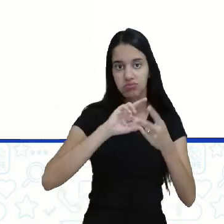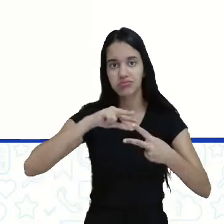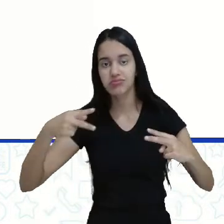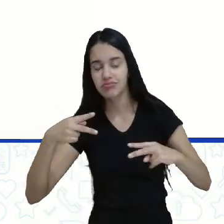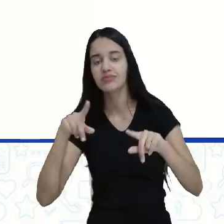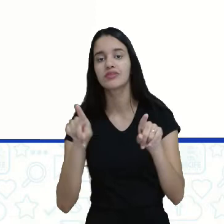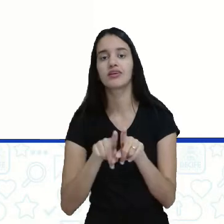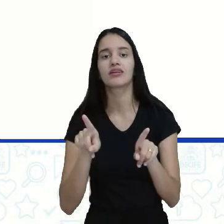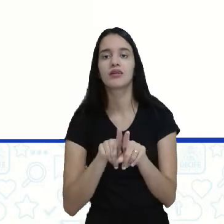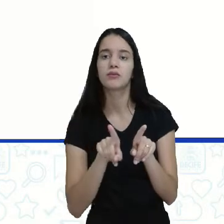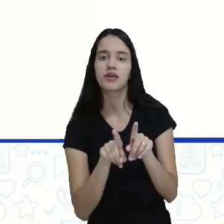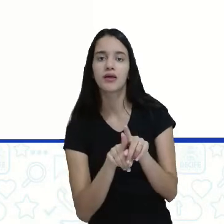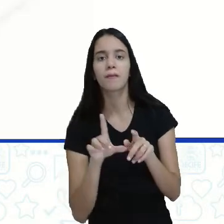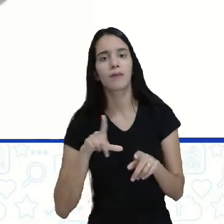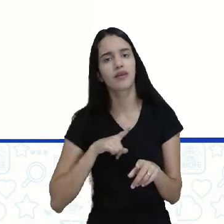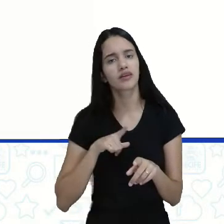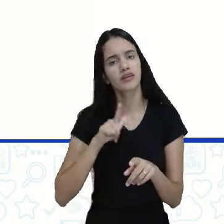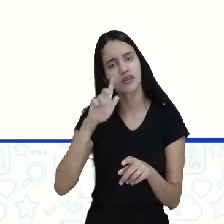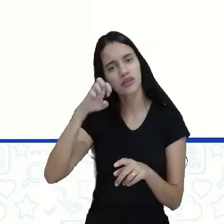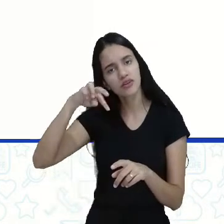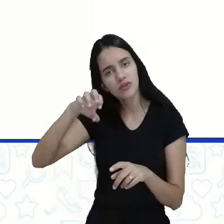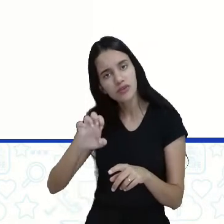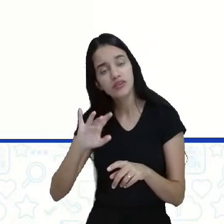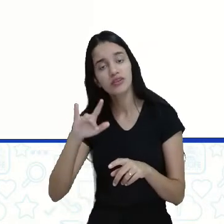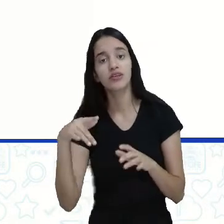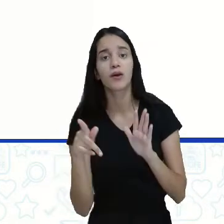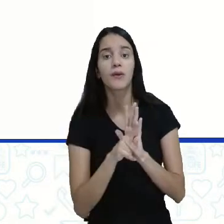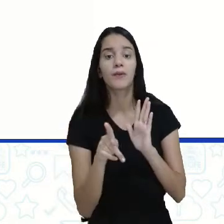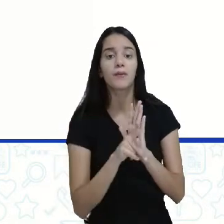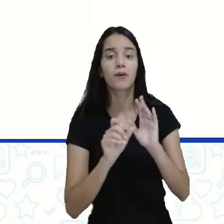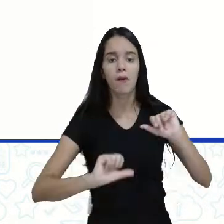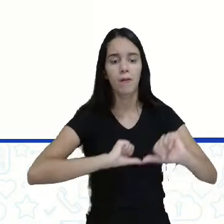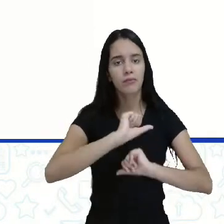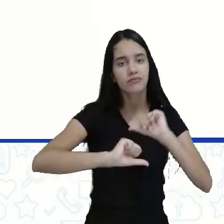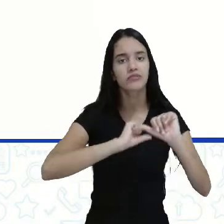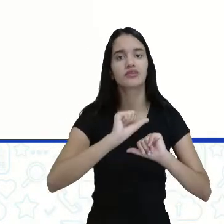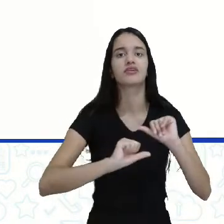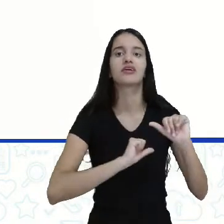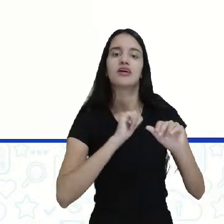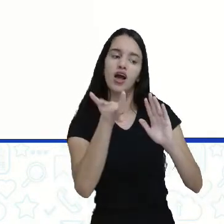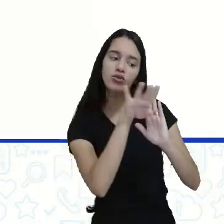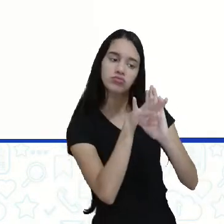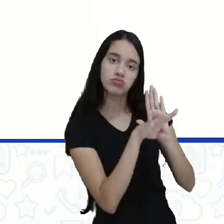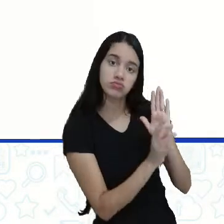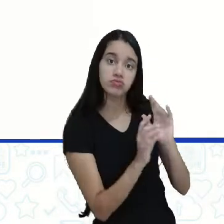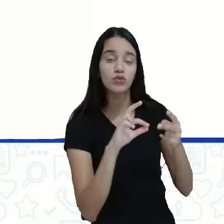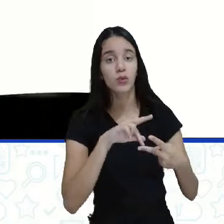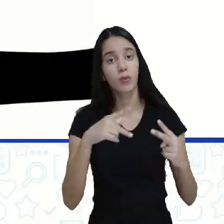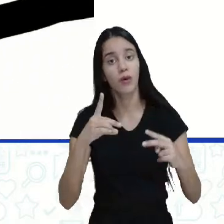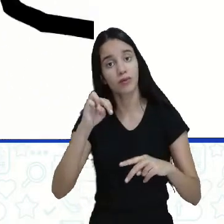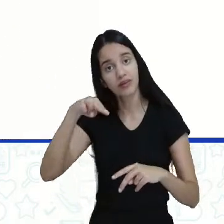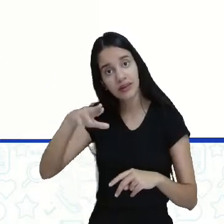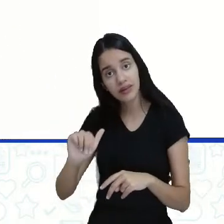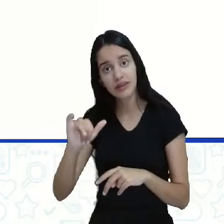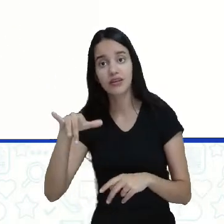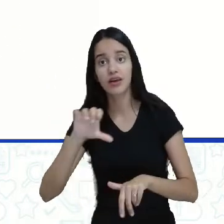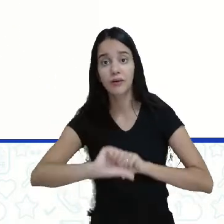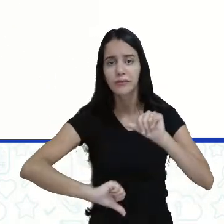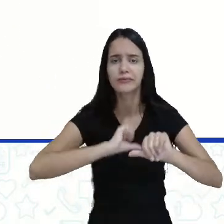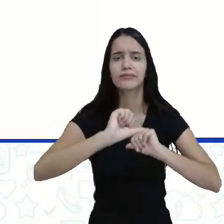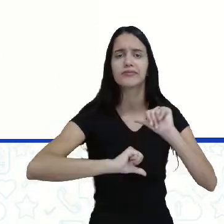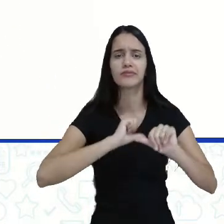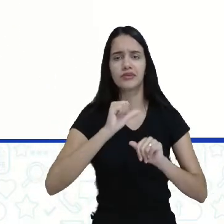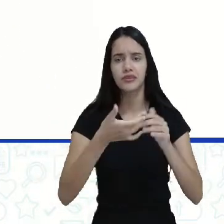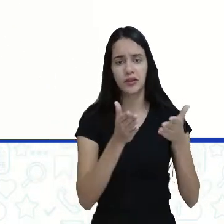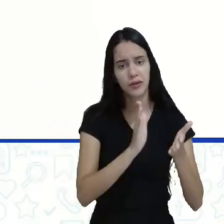nos nucleotídeos que compõem os genes promovem, por sua vez, mudanças nas instruções vindas do DNA. Mutações acontecem regularmente